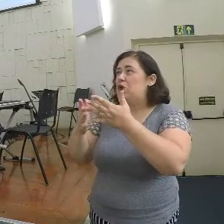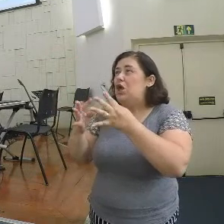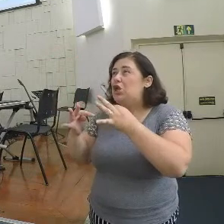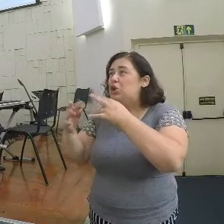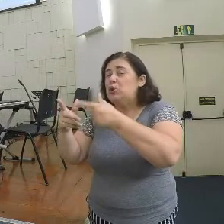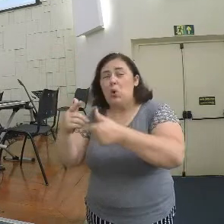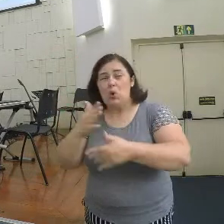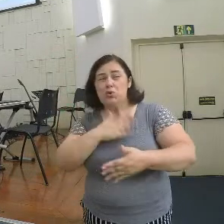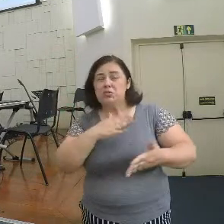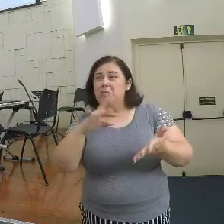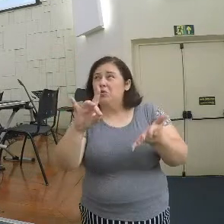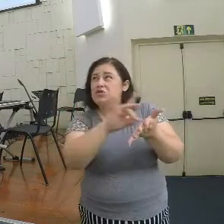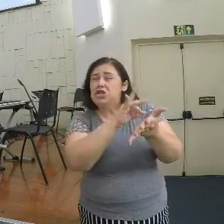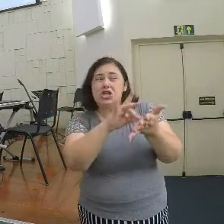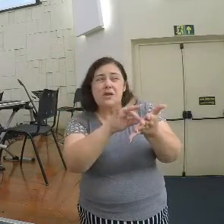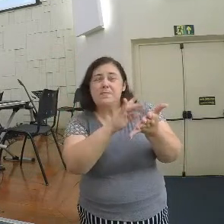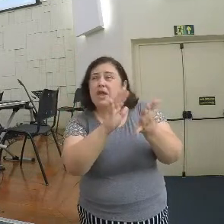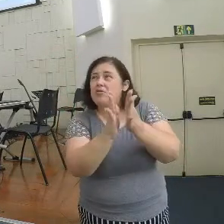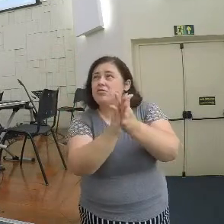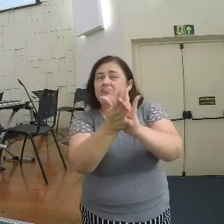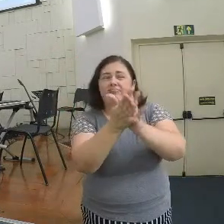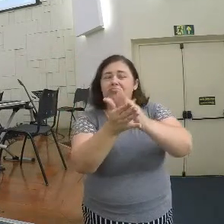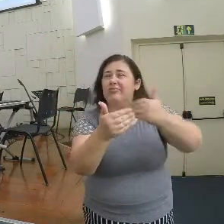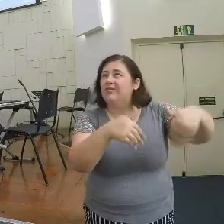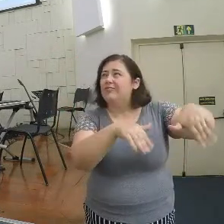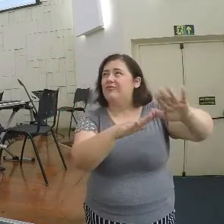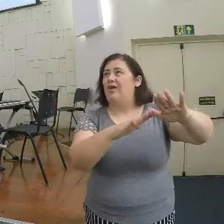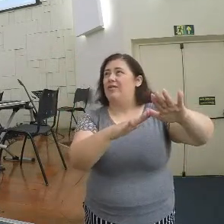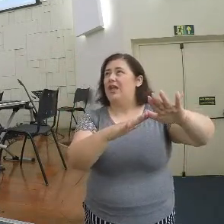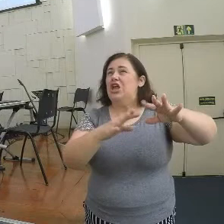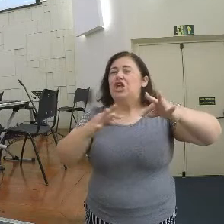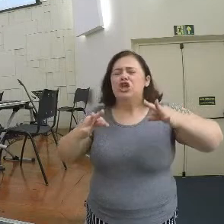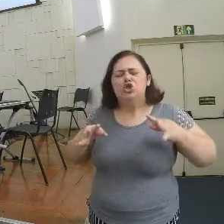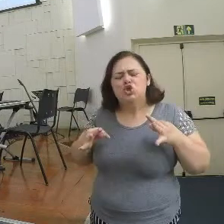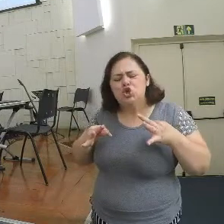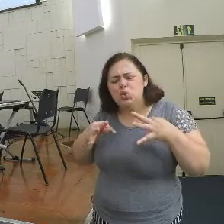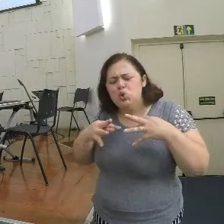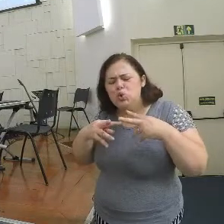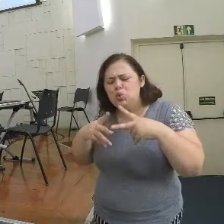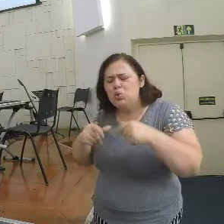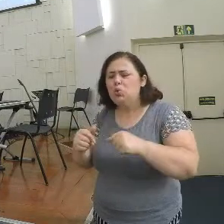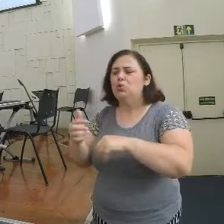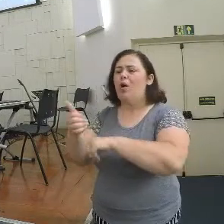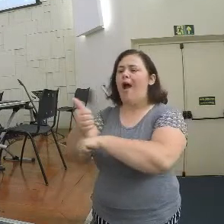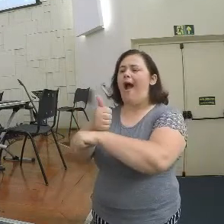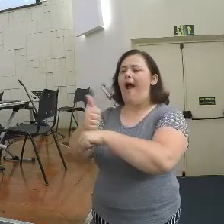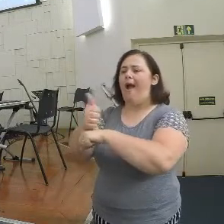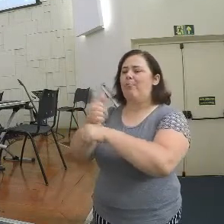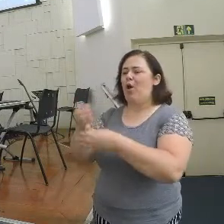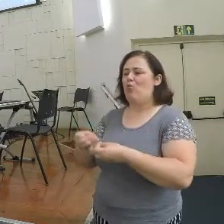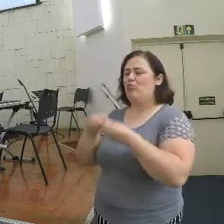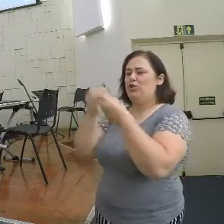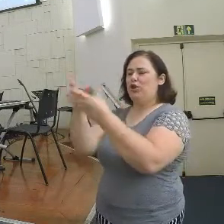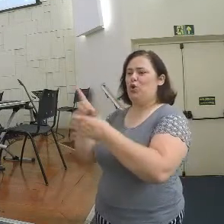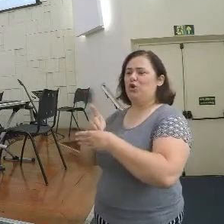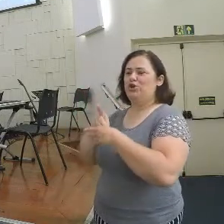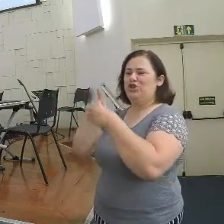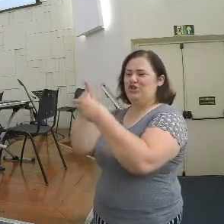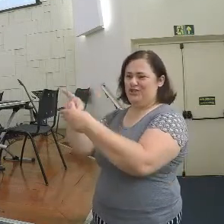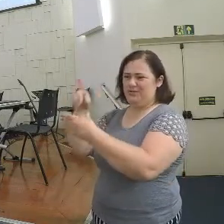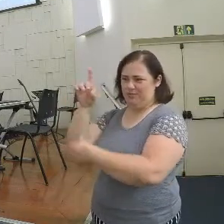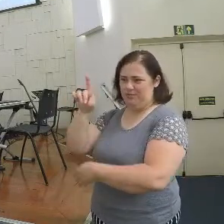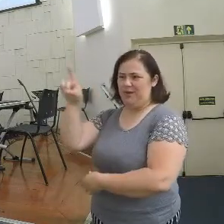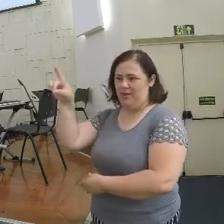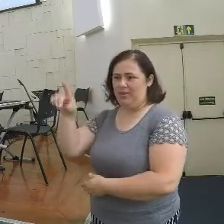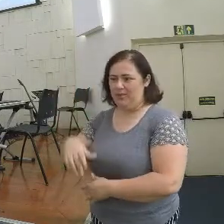mãos, e de tudo lhe deu a Abrão o dízimo. De tudo Abrão deu o dízimo. Vejam, irmãos,